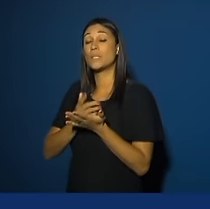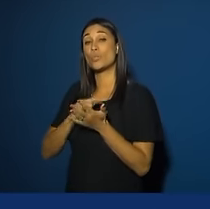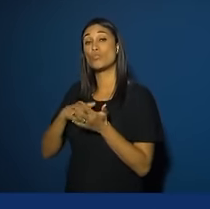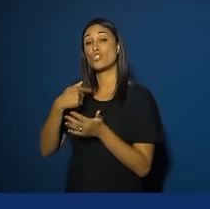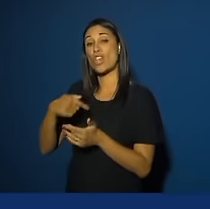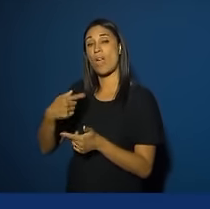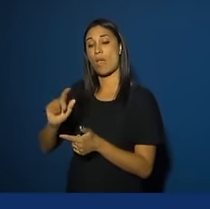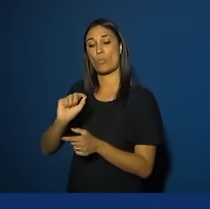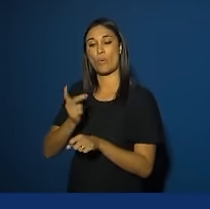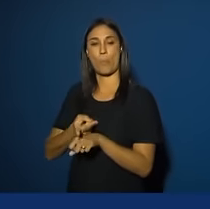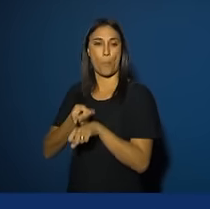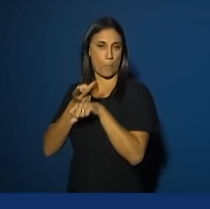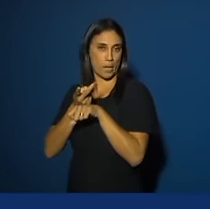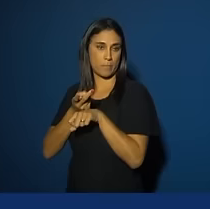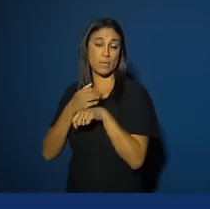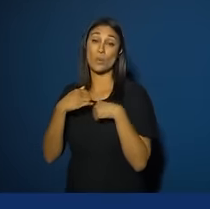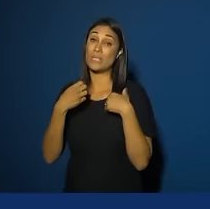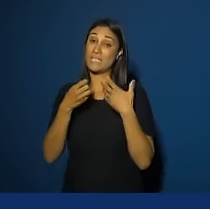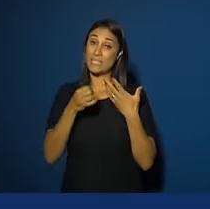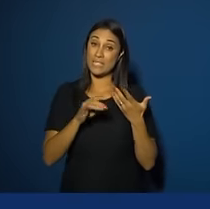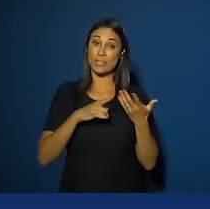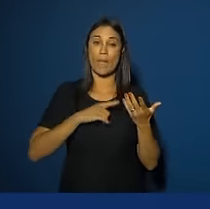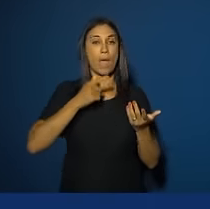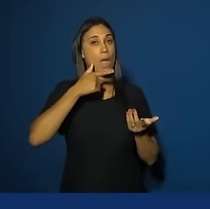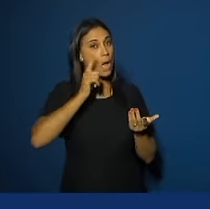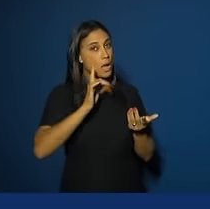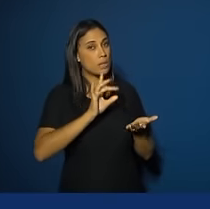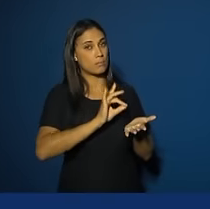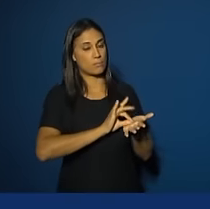Então, quanto antes essa incerteza for